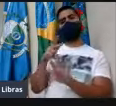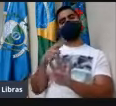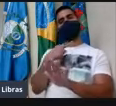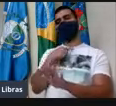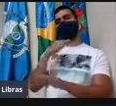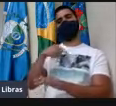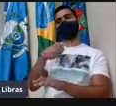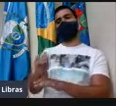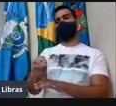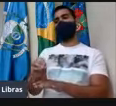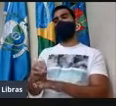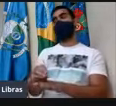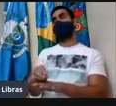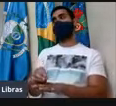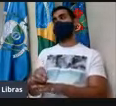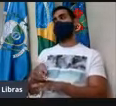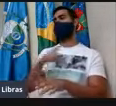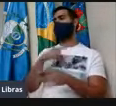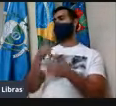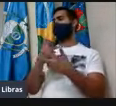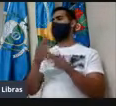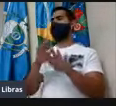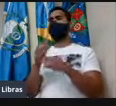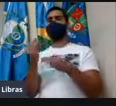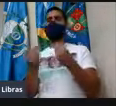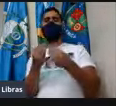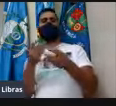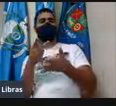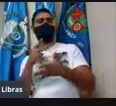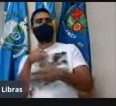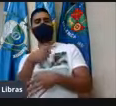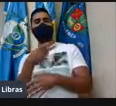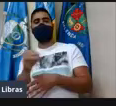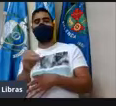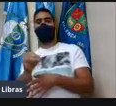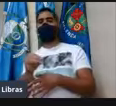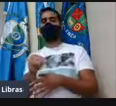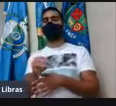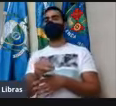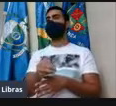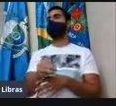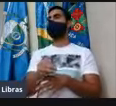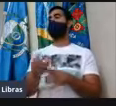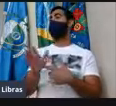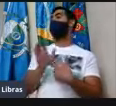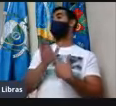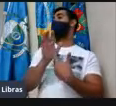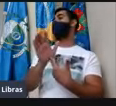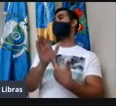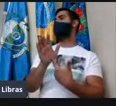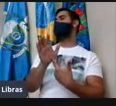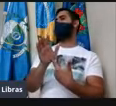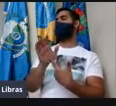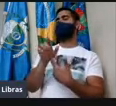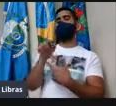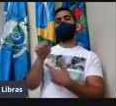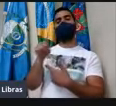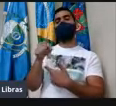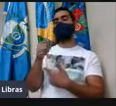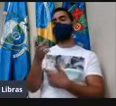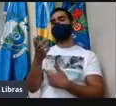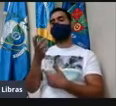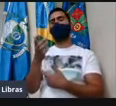questões técnicas, mas às vezes a forma de você falar o não, a forma de você mostrar tecnicamente que o que ele